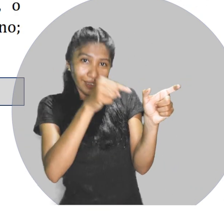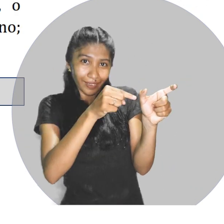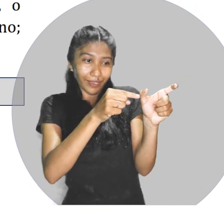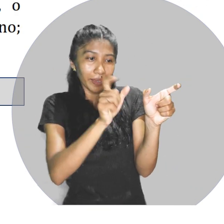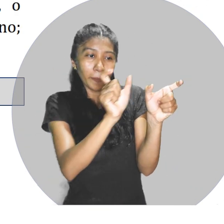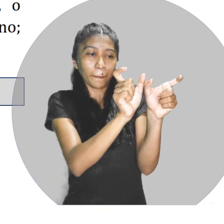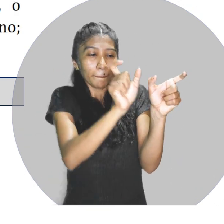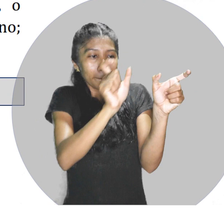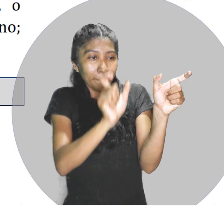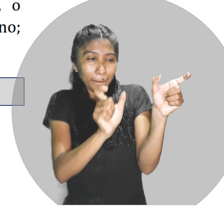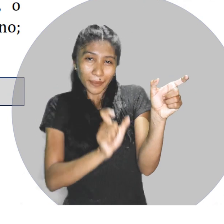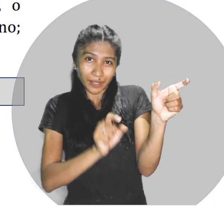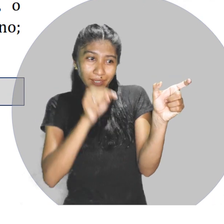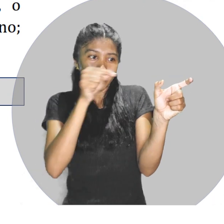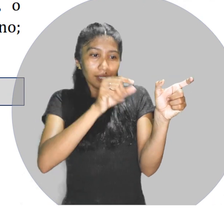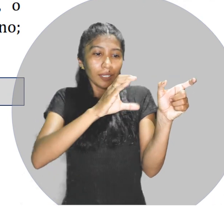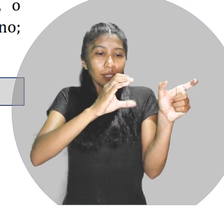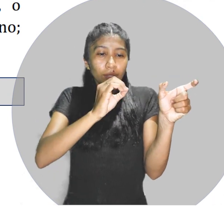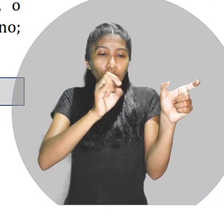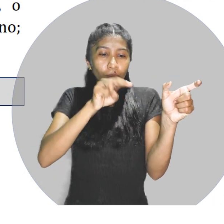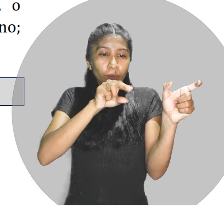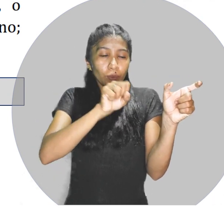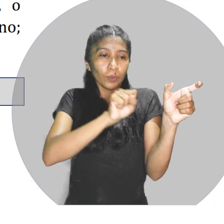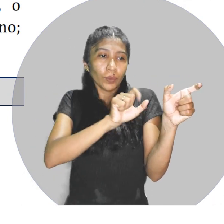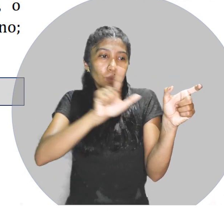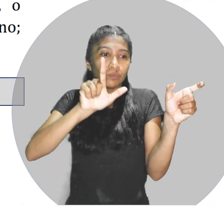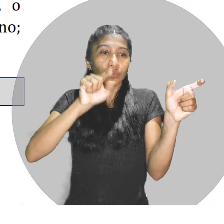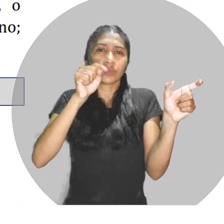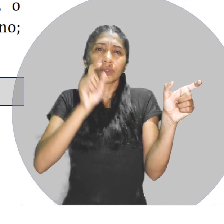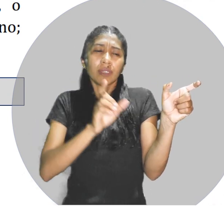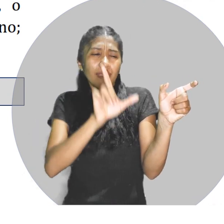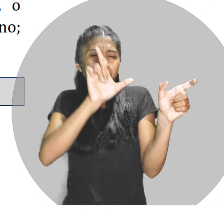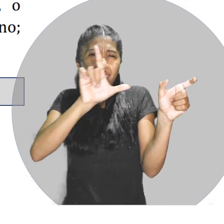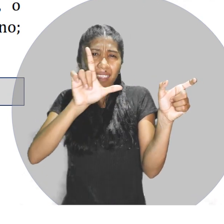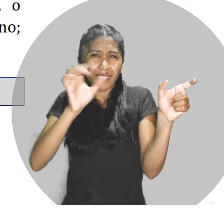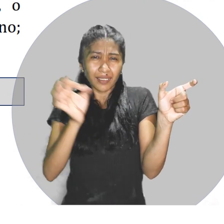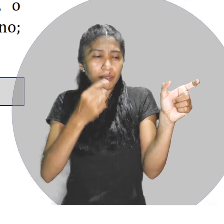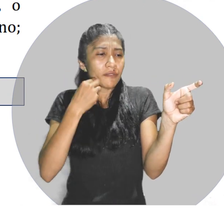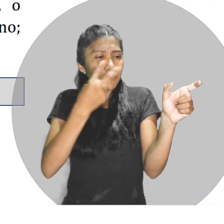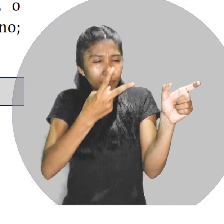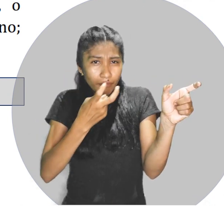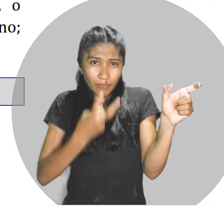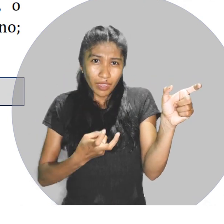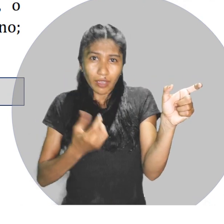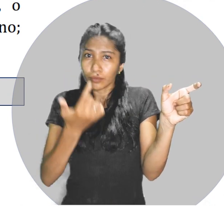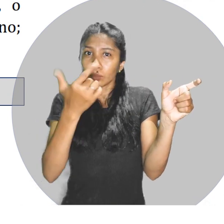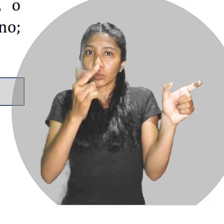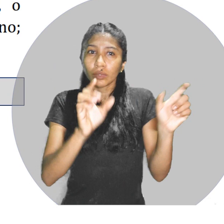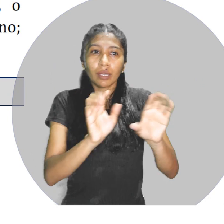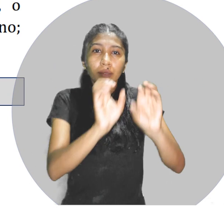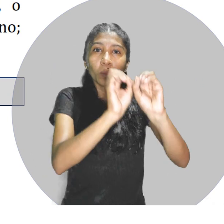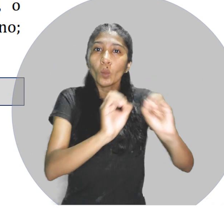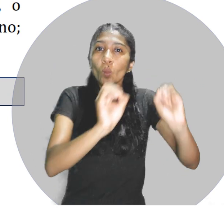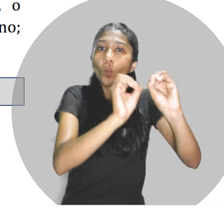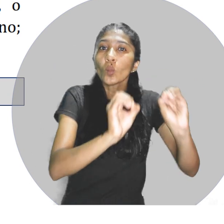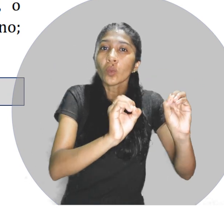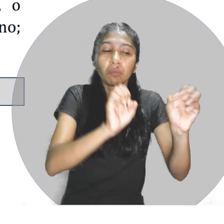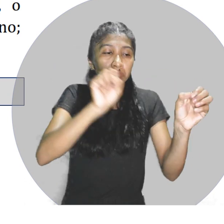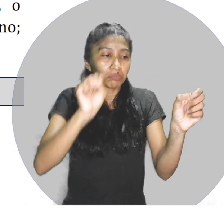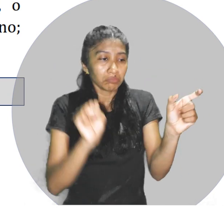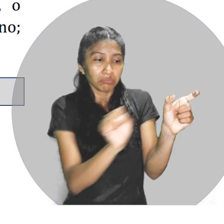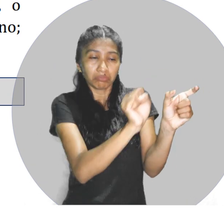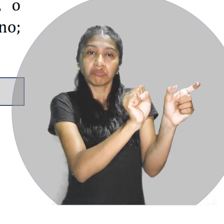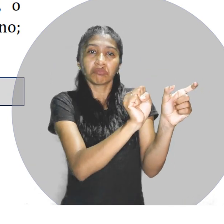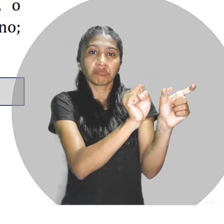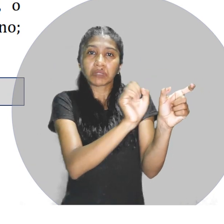da palavra cônsul, que termina com som de L, portanto nós não temos aqui nenhum som de S,